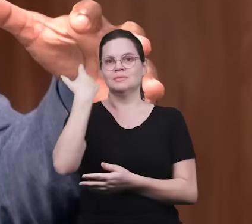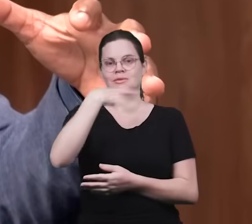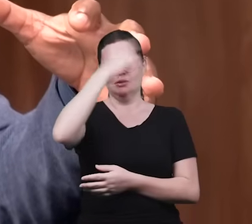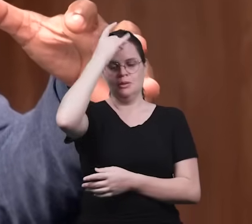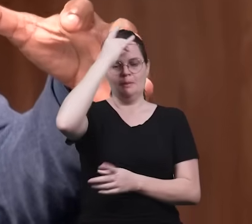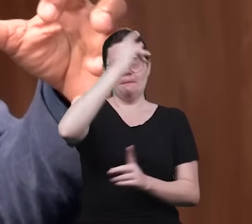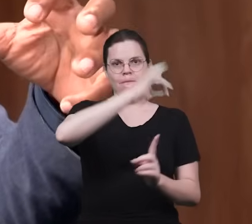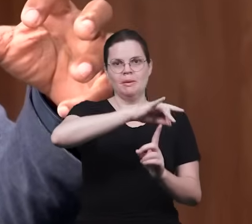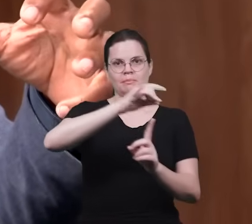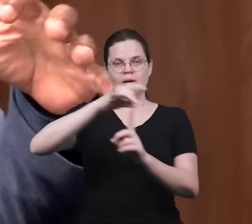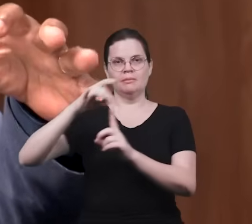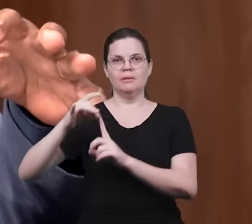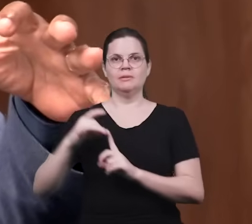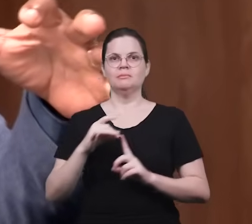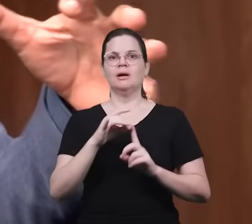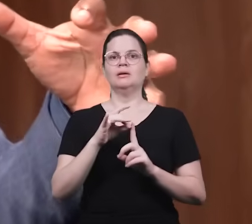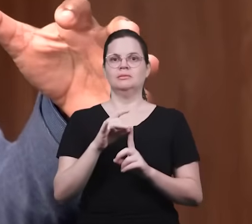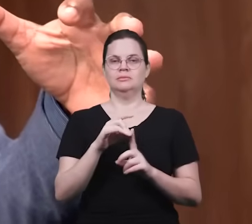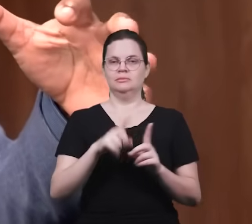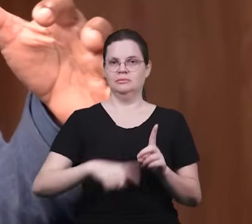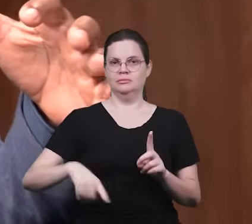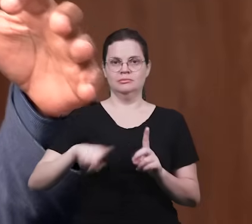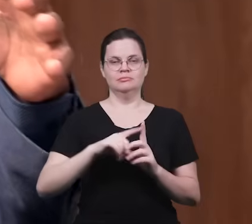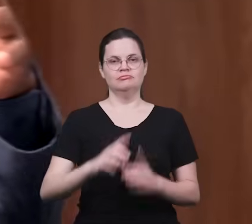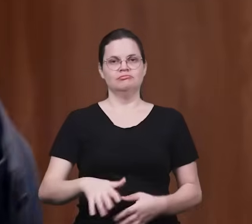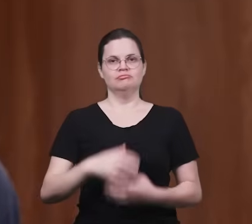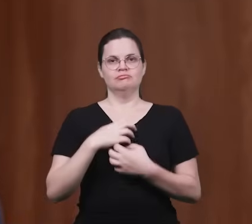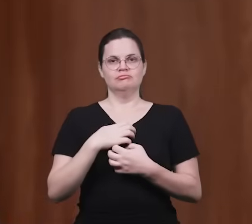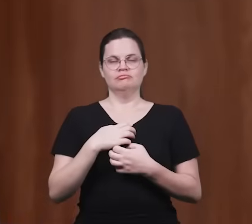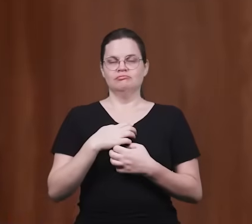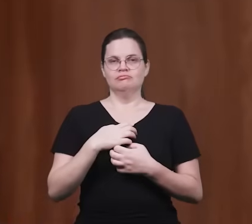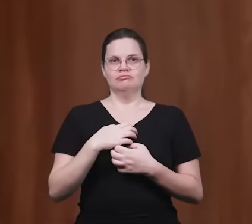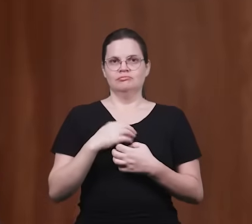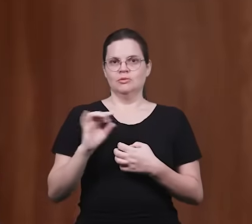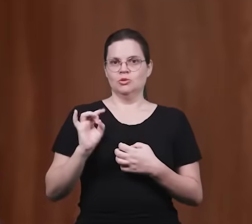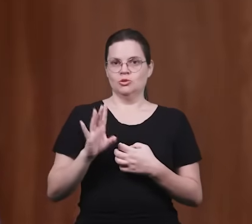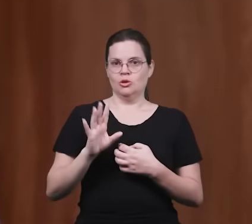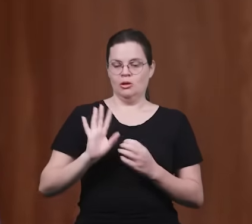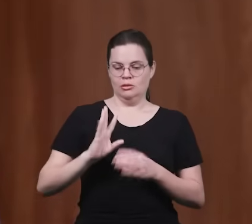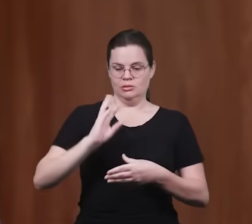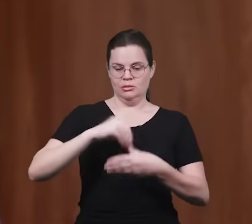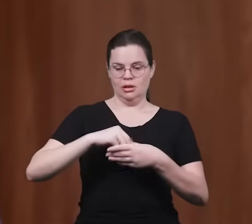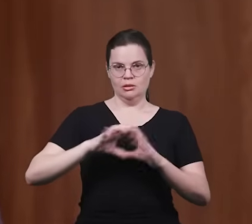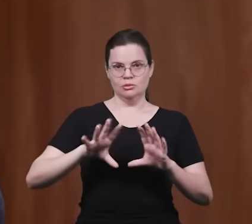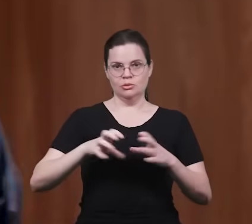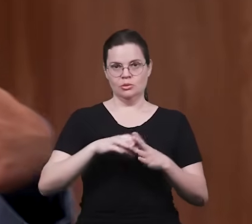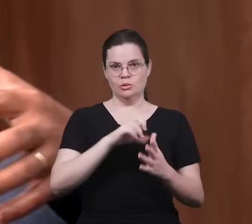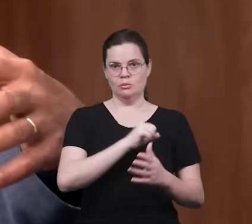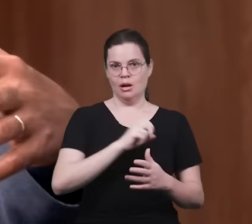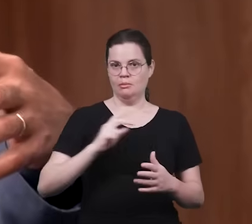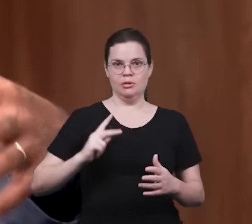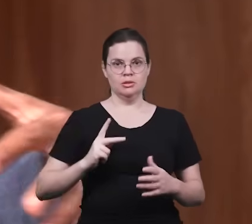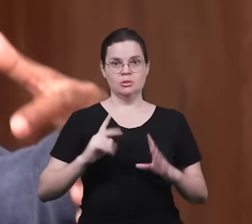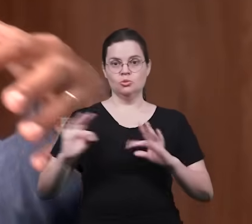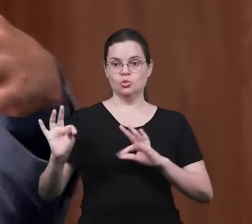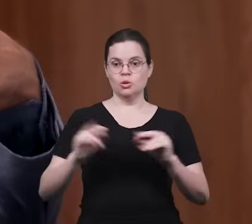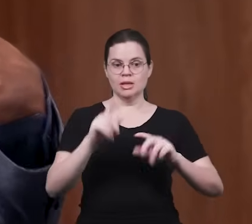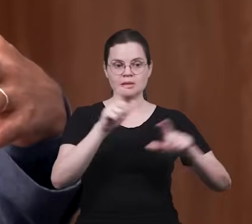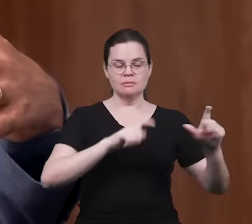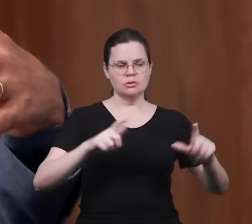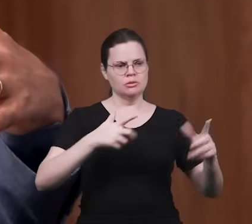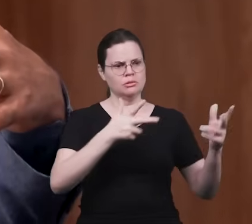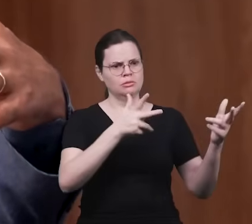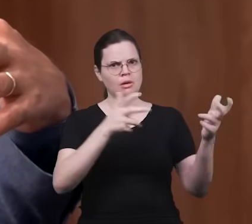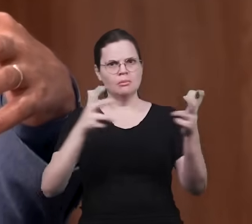eles. Né? Então, e houve, não só no meio dos apóstolos, mas de todos que ouviram e